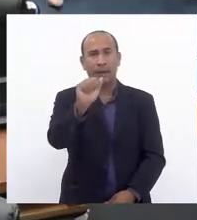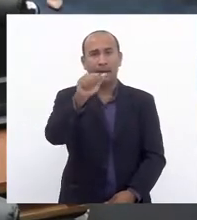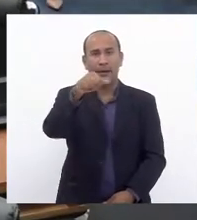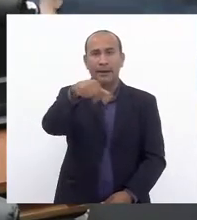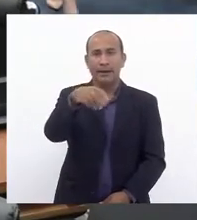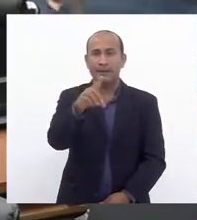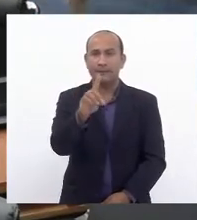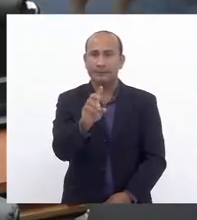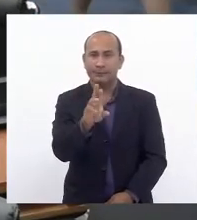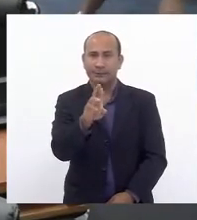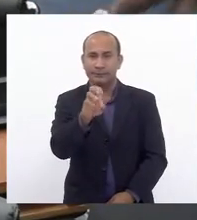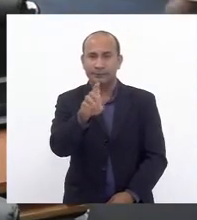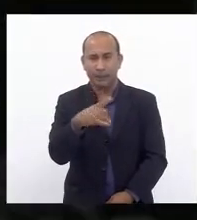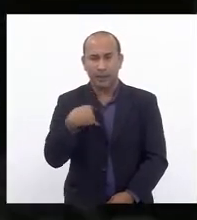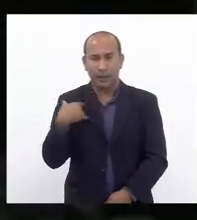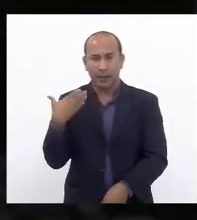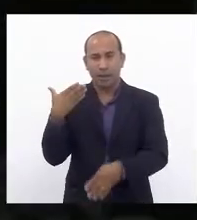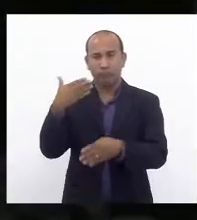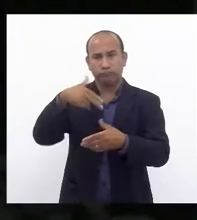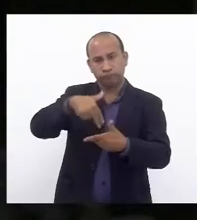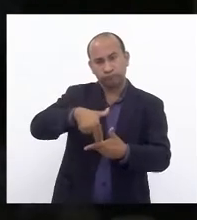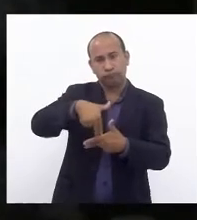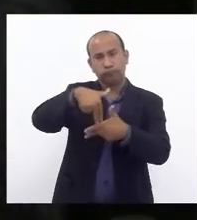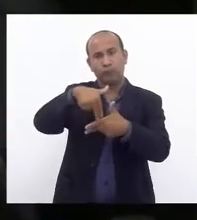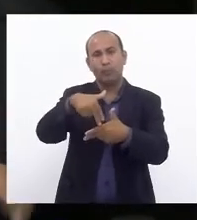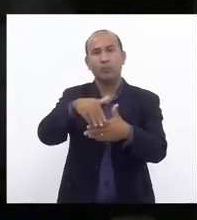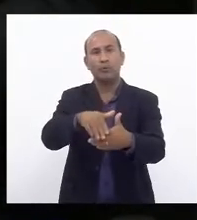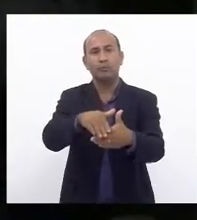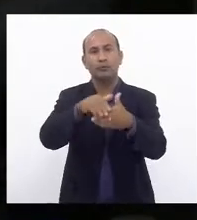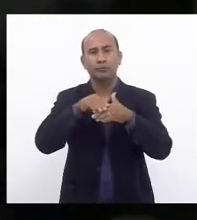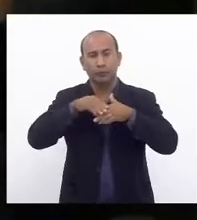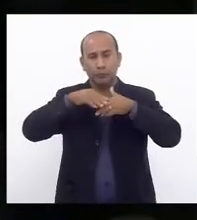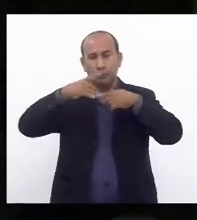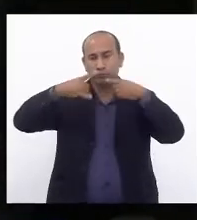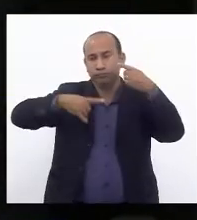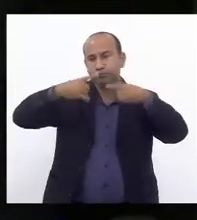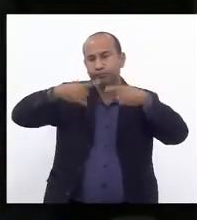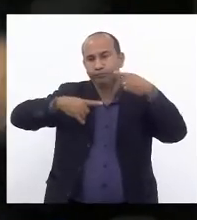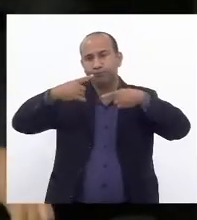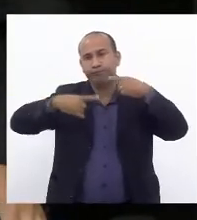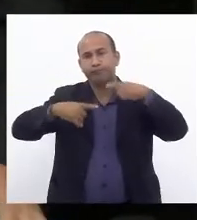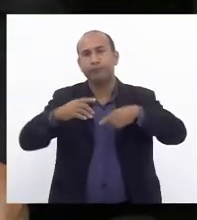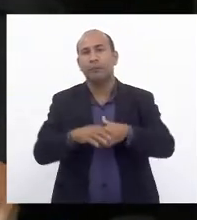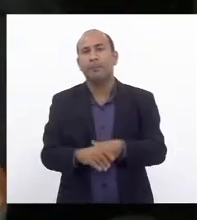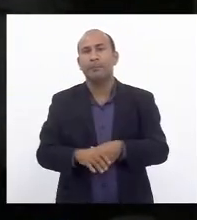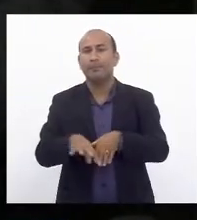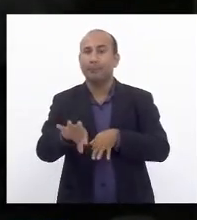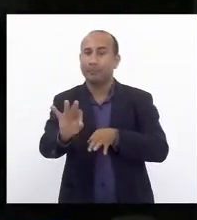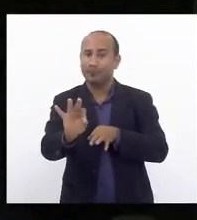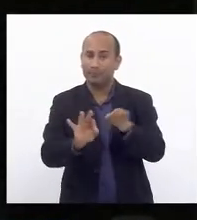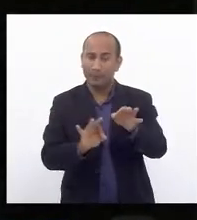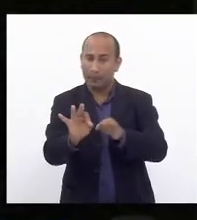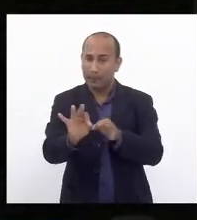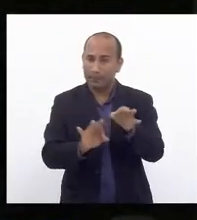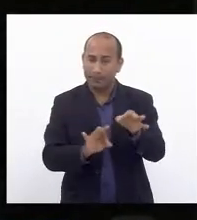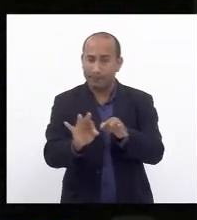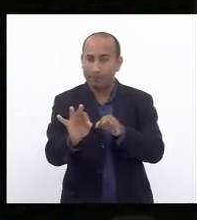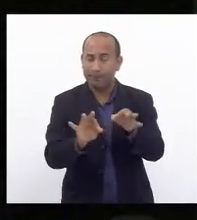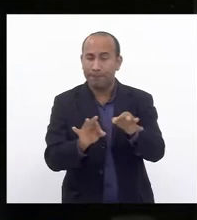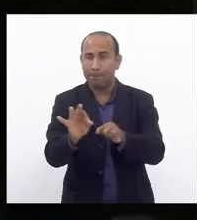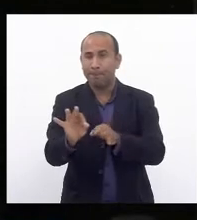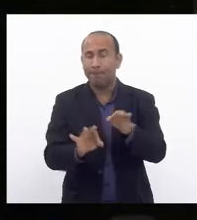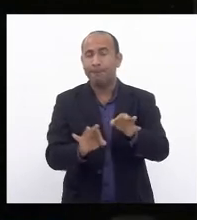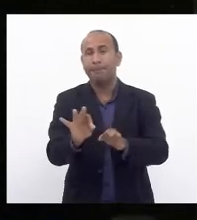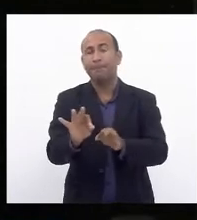assumo a tribuna para discutir O projeto de lei